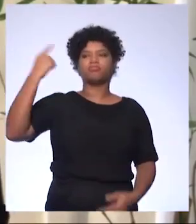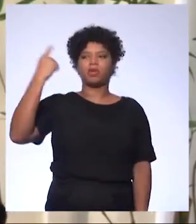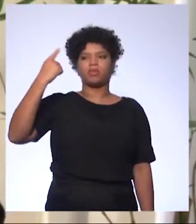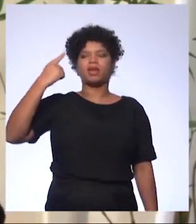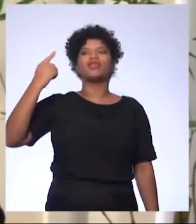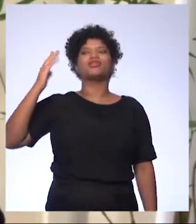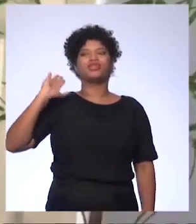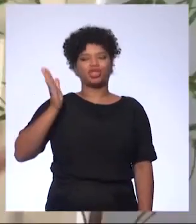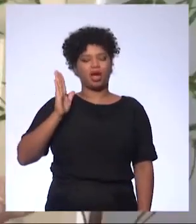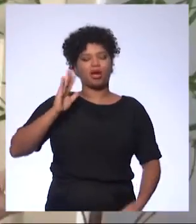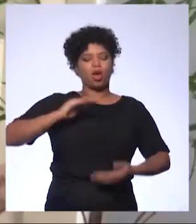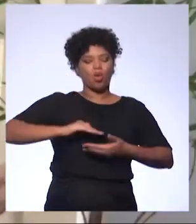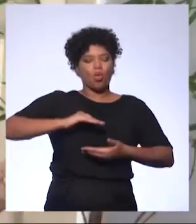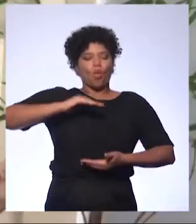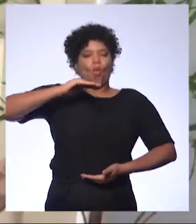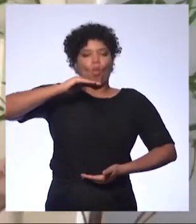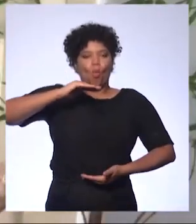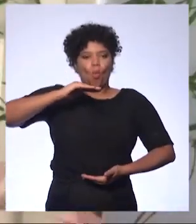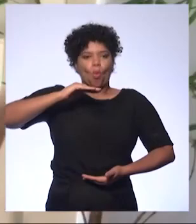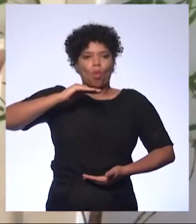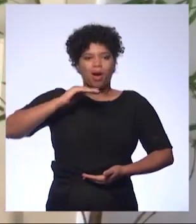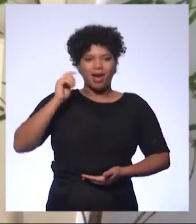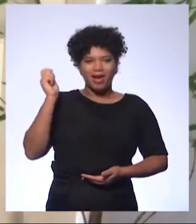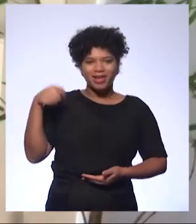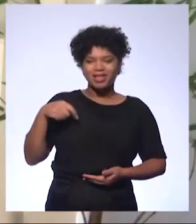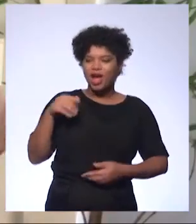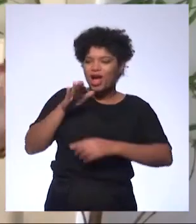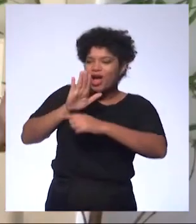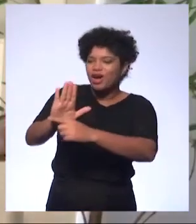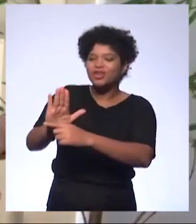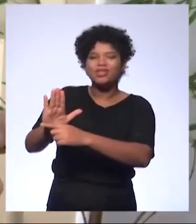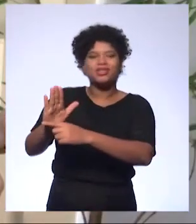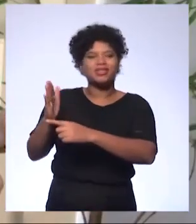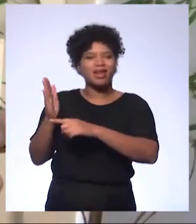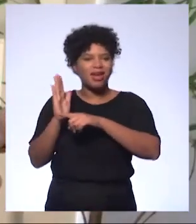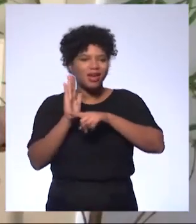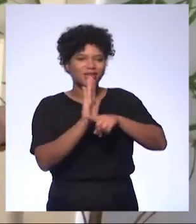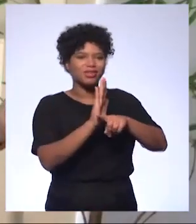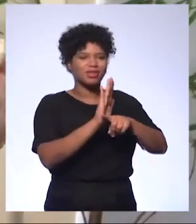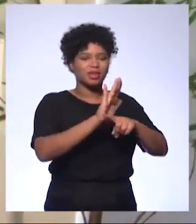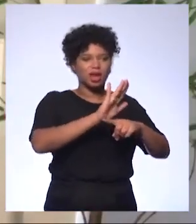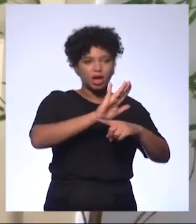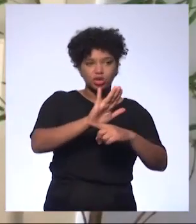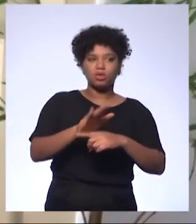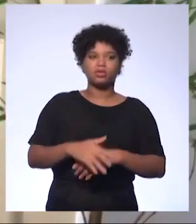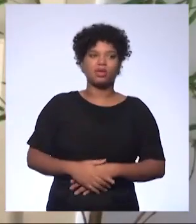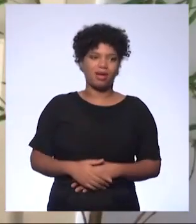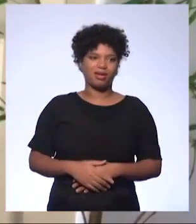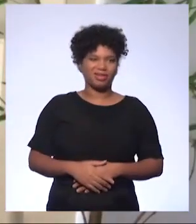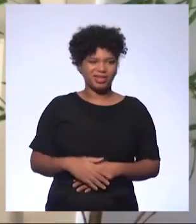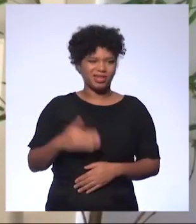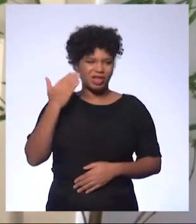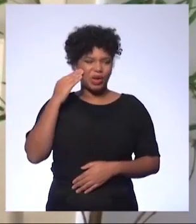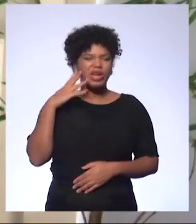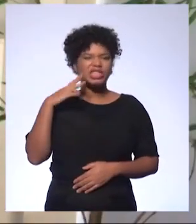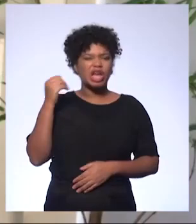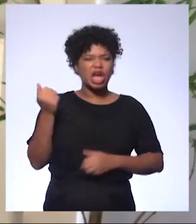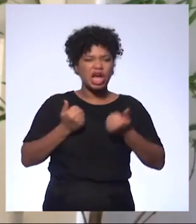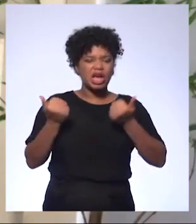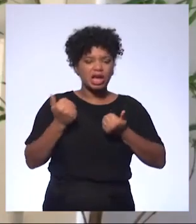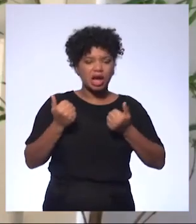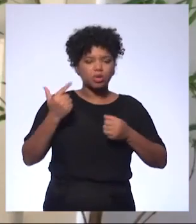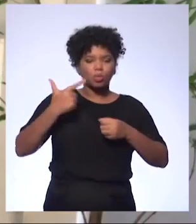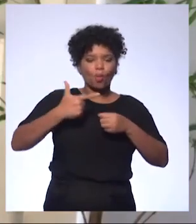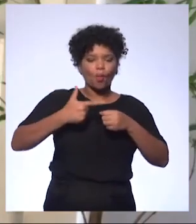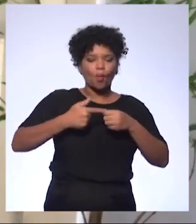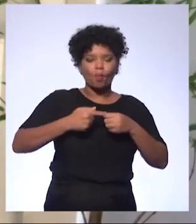seu tanque estiver cheio, aí você vai fazer pelo outro. Como é que você vai dar carona para alguém se o seu carro não tem combustível?